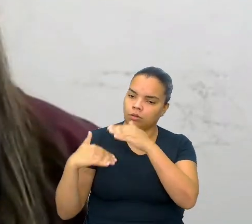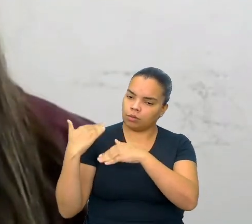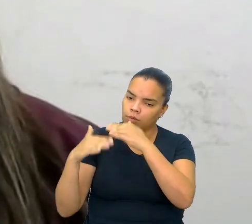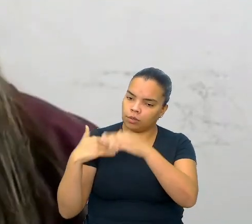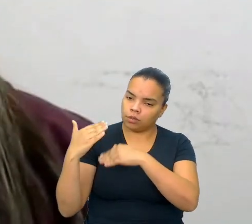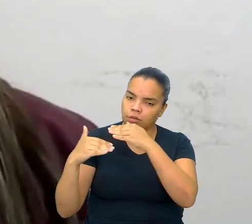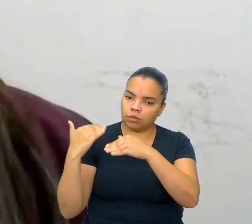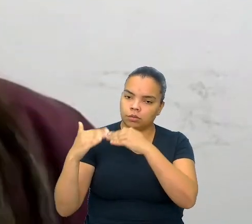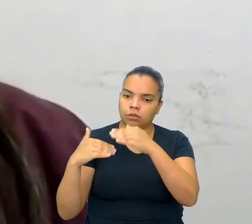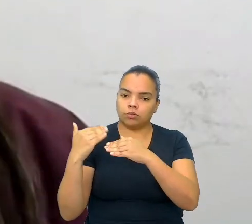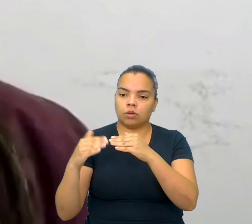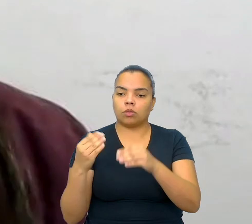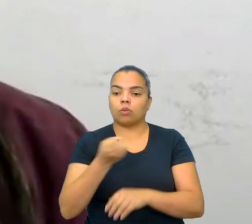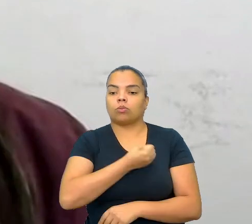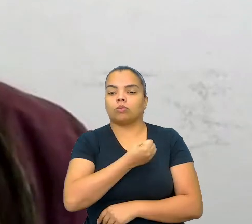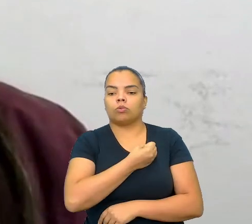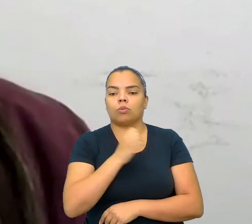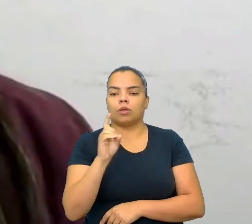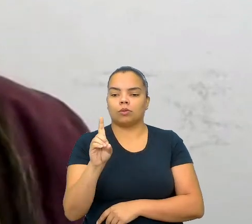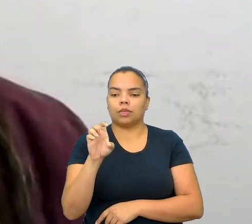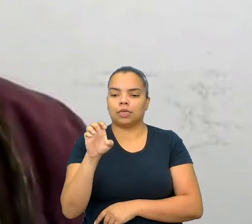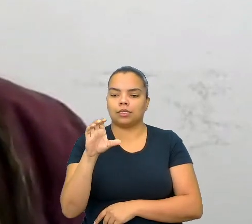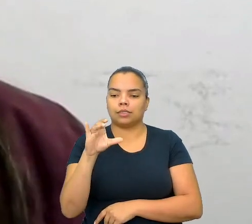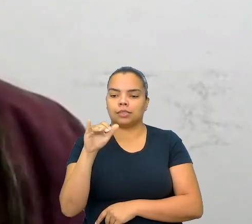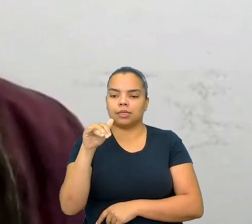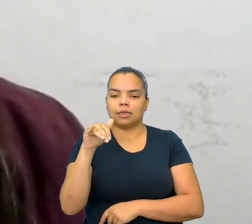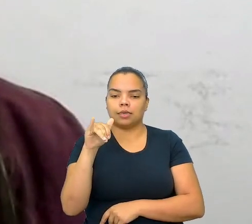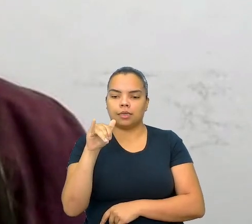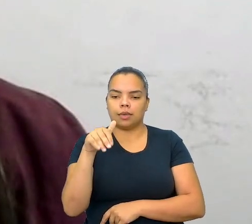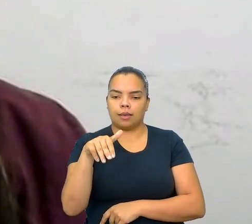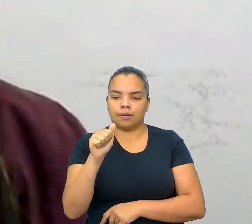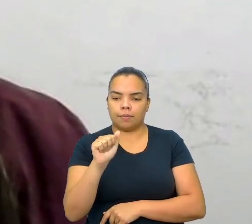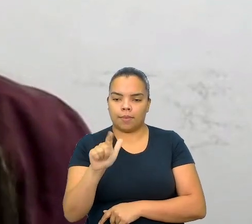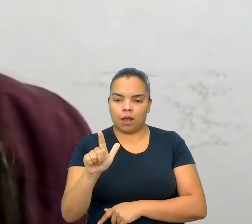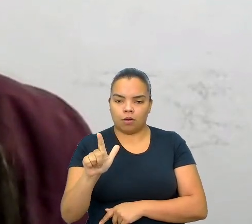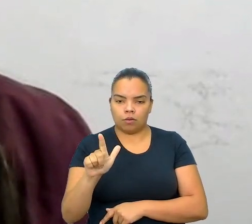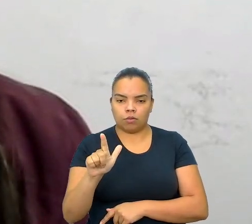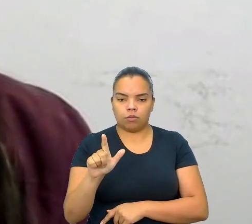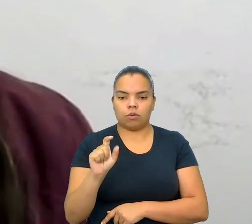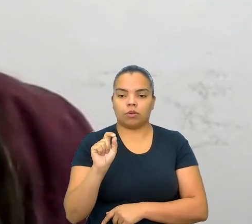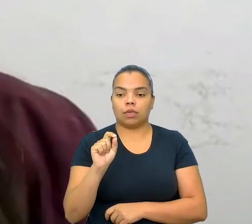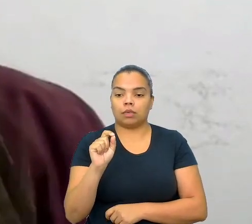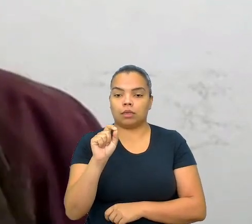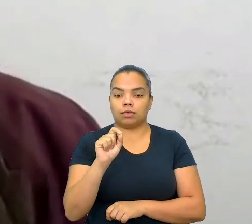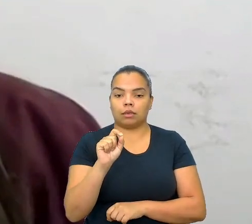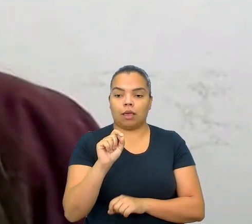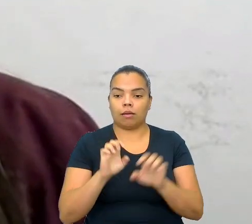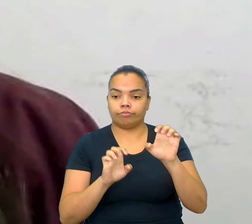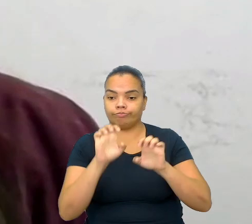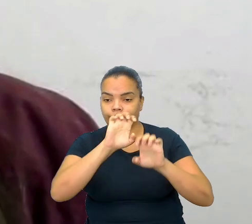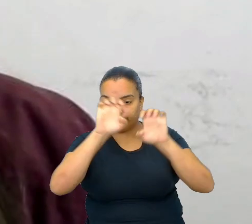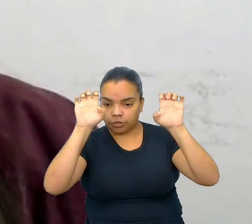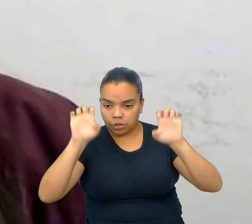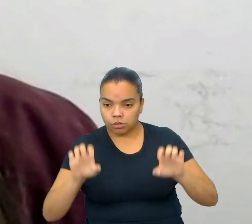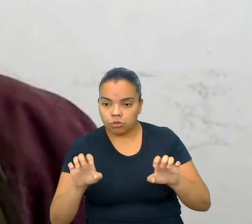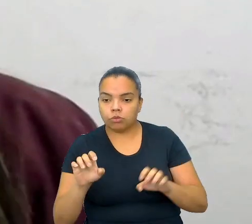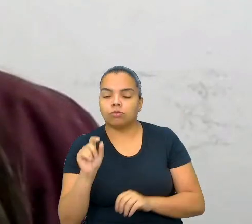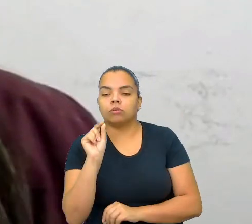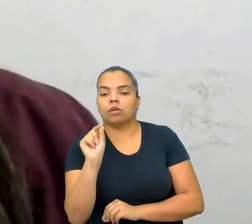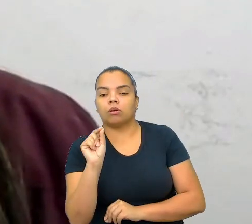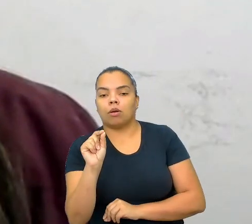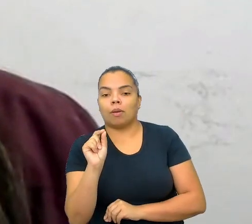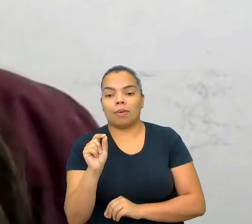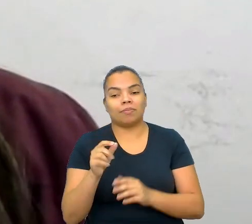a construção do número pela criança, a gente viu que a estrutura do sistema, ela é bastante complexa,